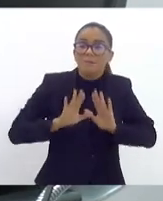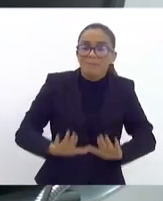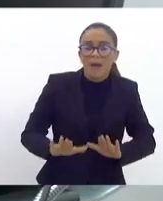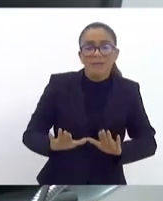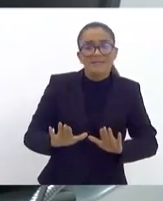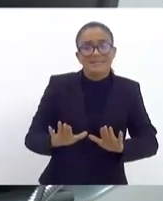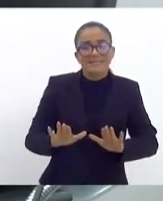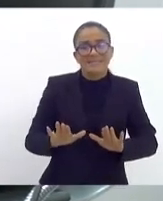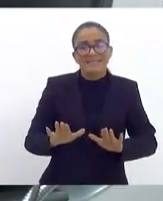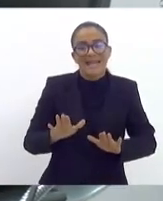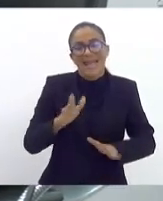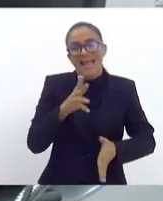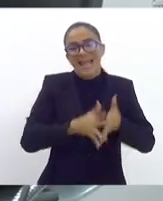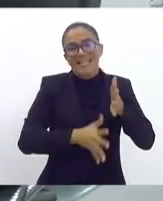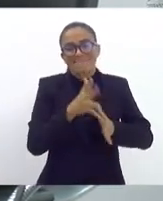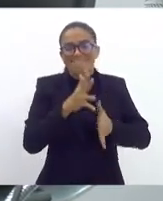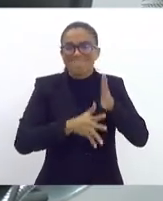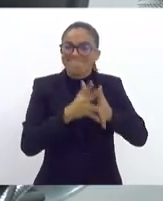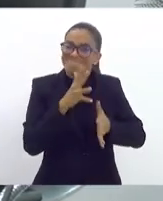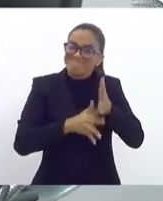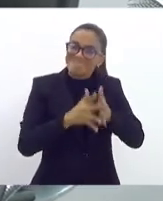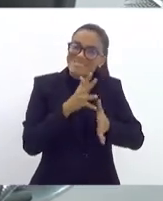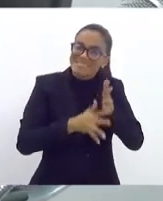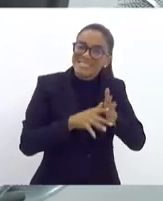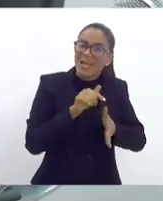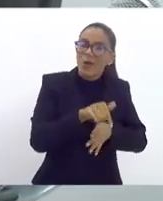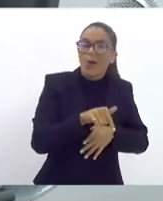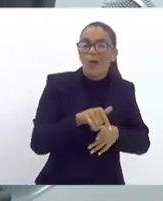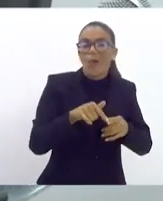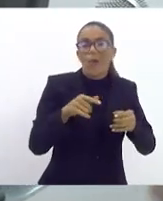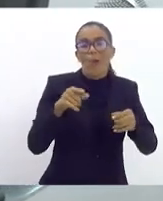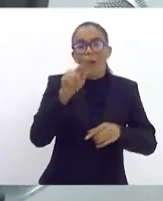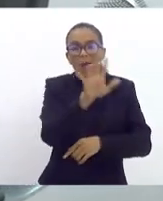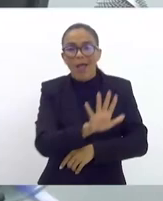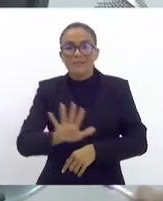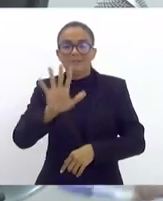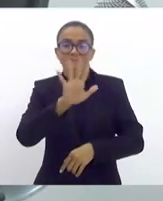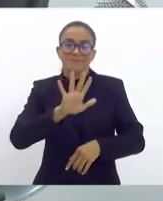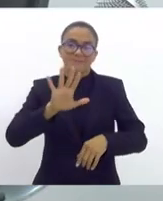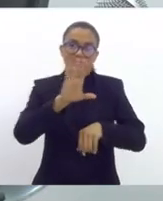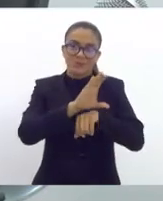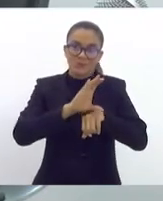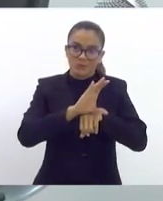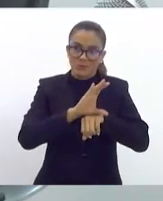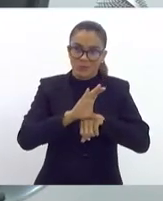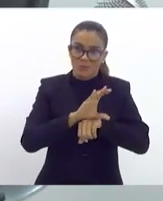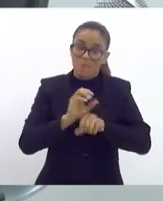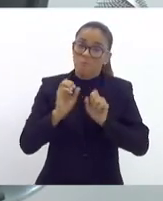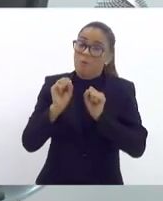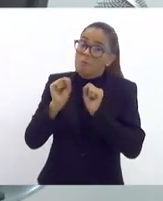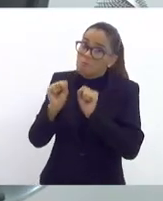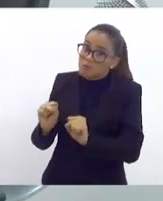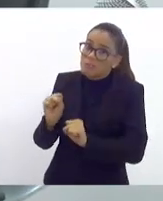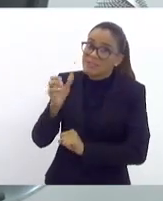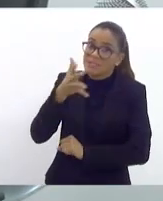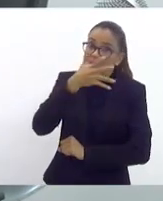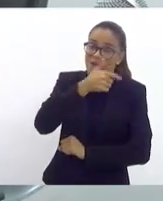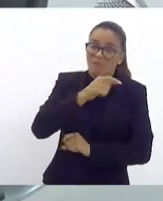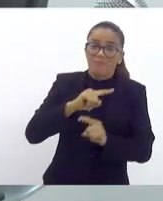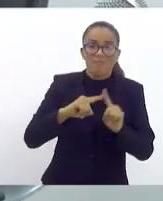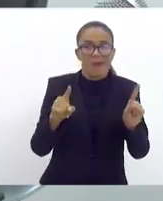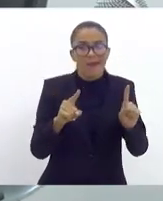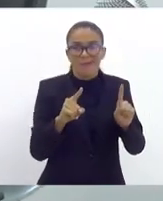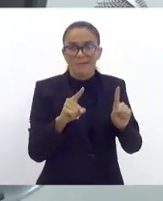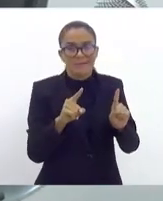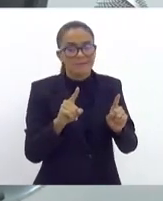macula frontalmente o aspecto Incondicional que poderia ter ser salvo pela pelo ponto divergente da deputada